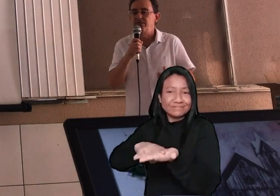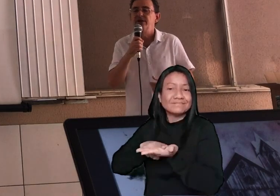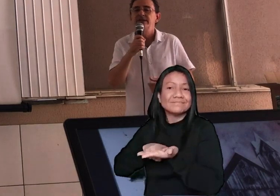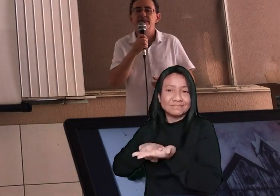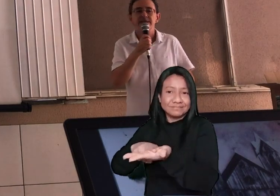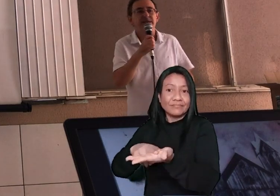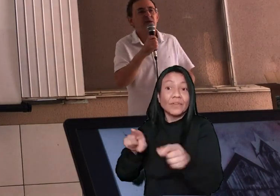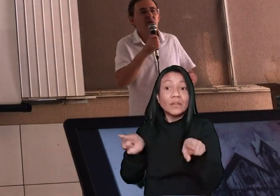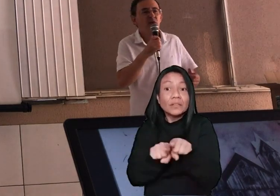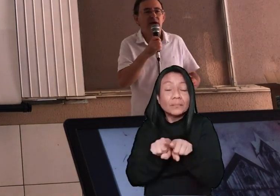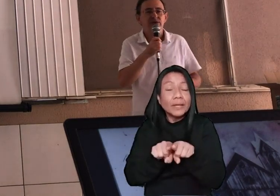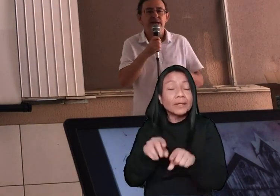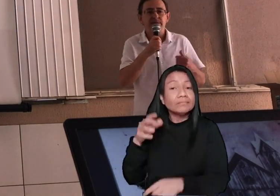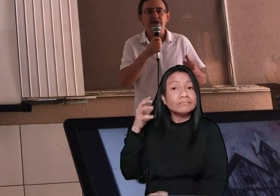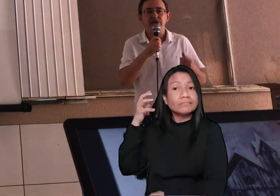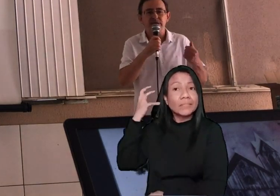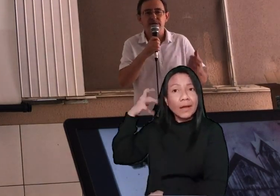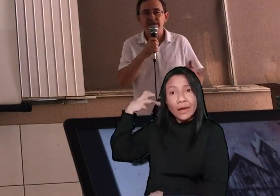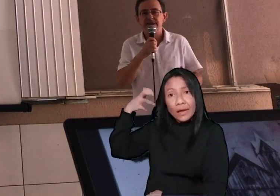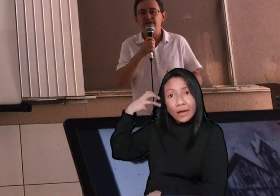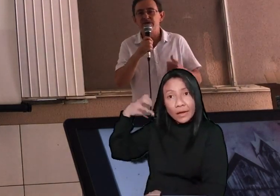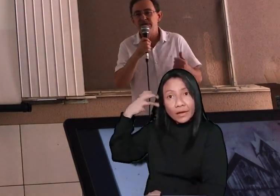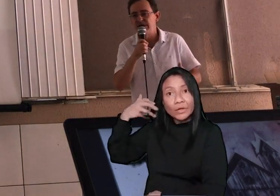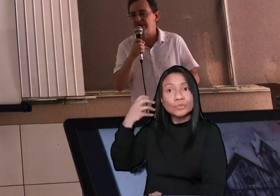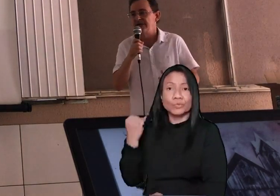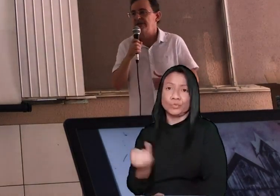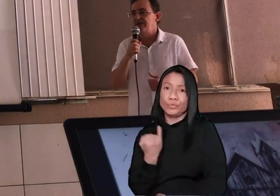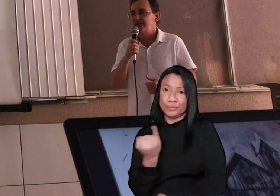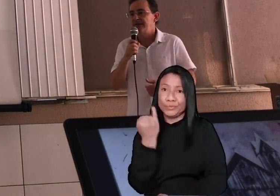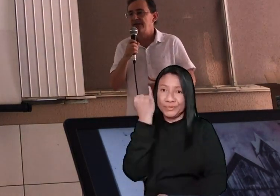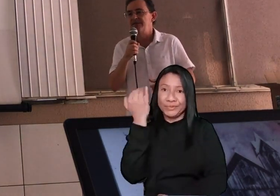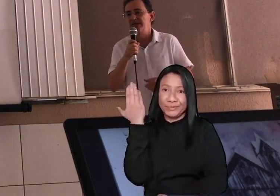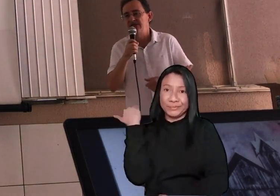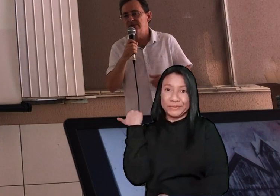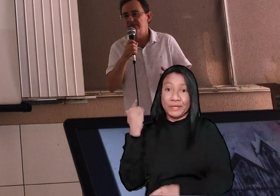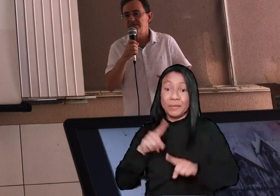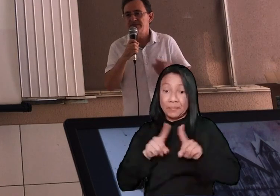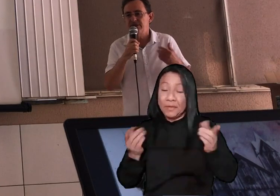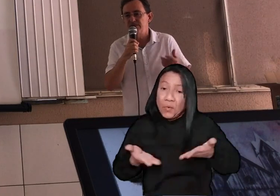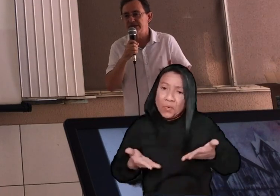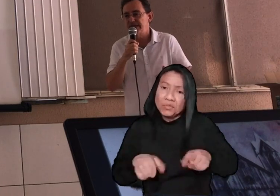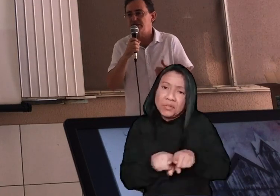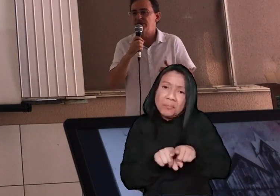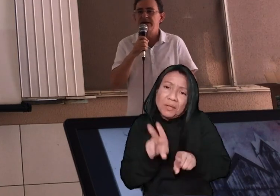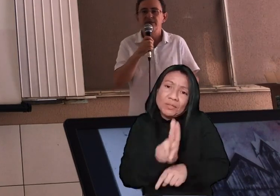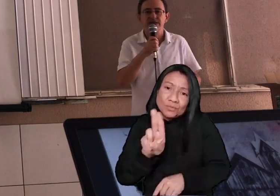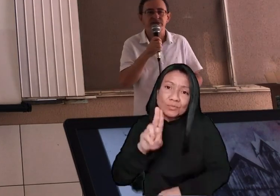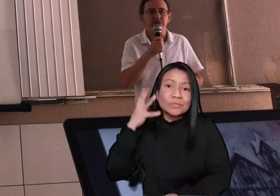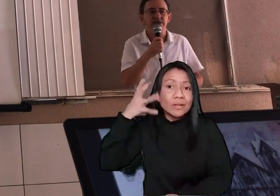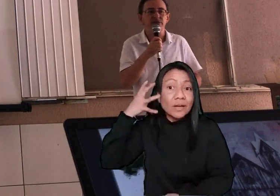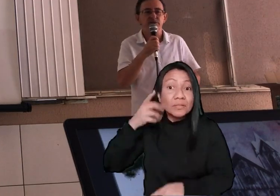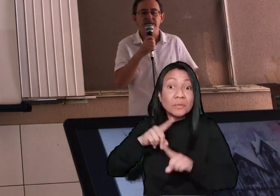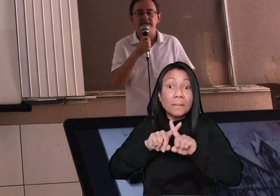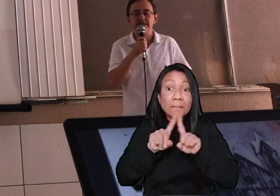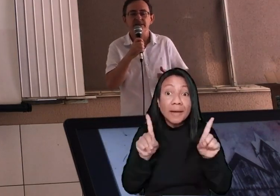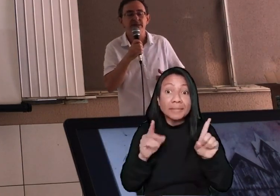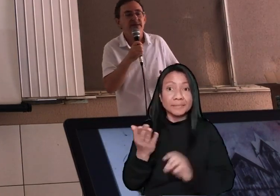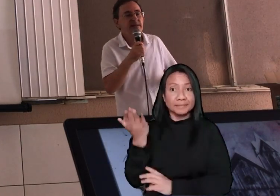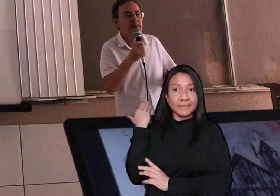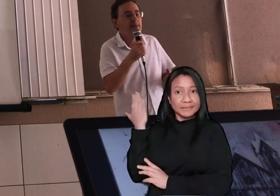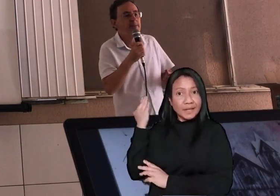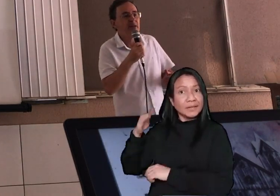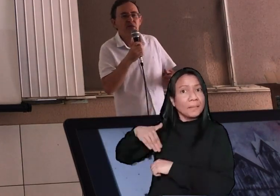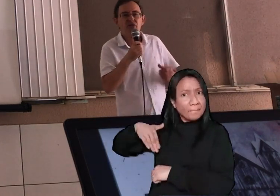importante, sendo forte, mas o rádio na época tinha uma importância muito maior. Que a televisão estava começando a chegar no Brasil, né, em outros países